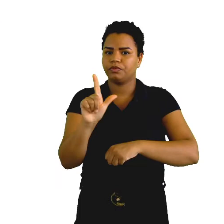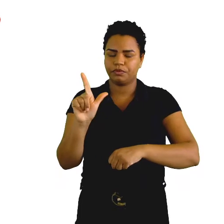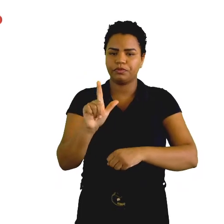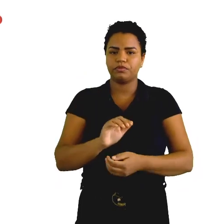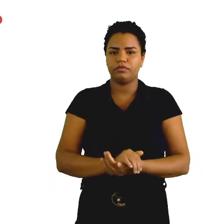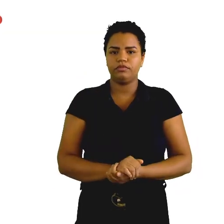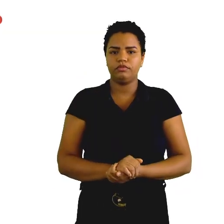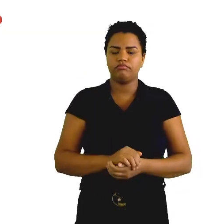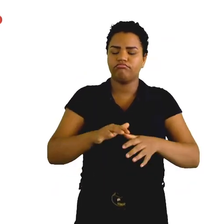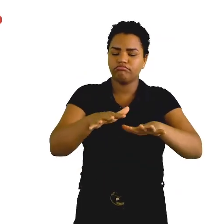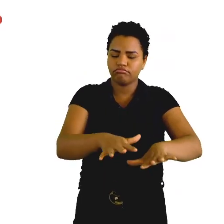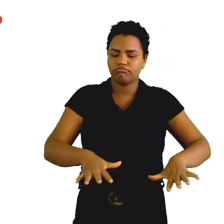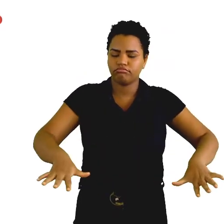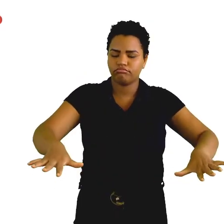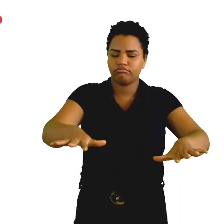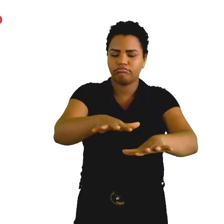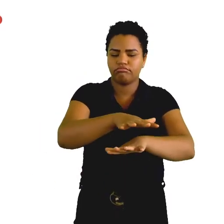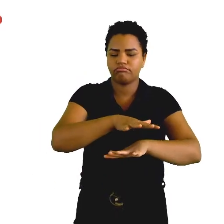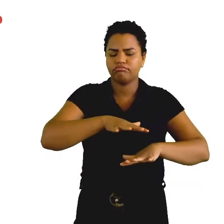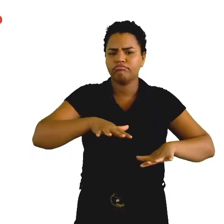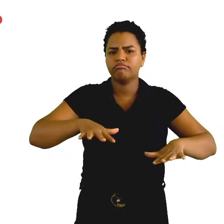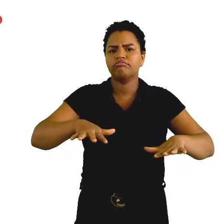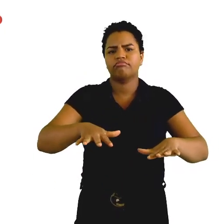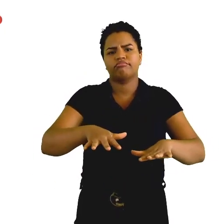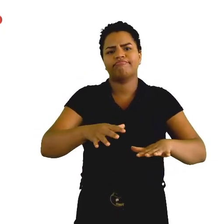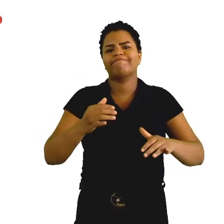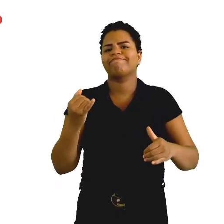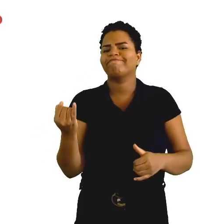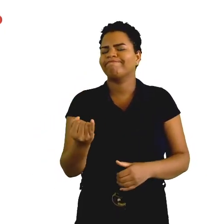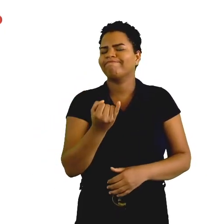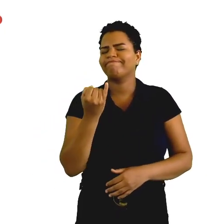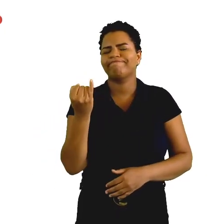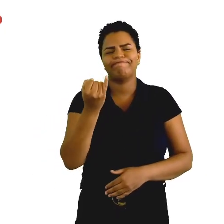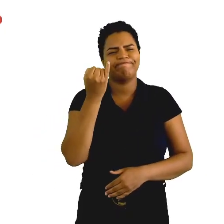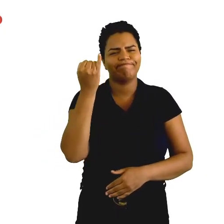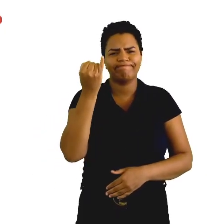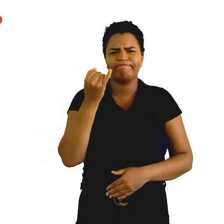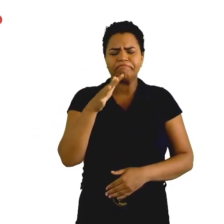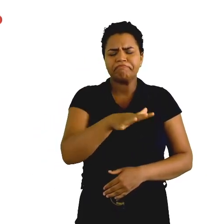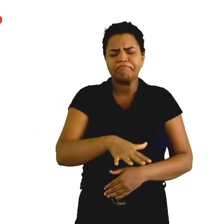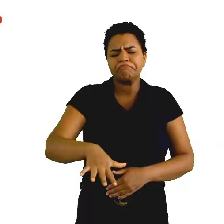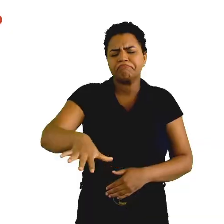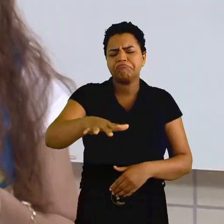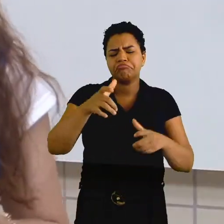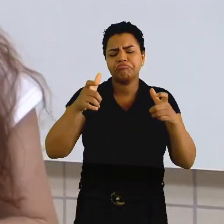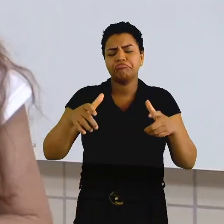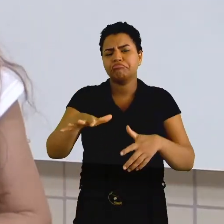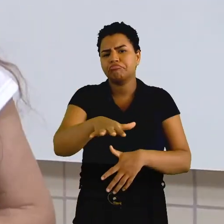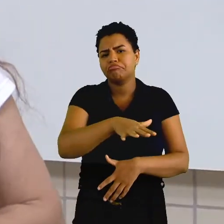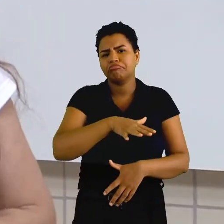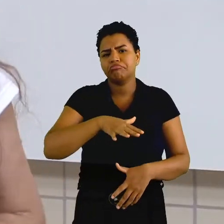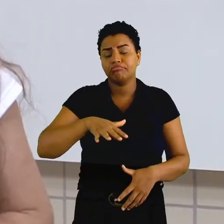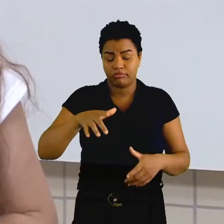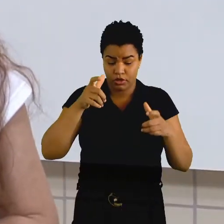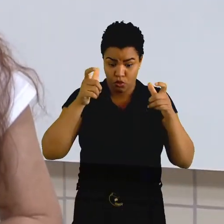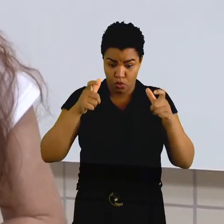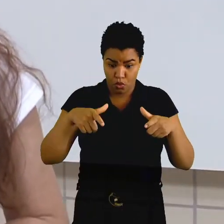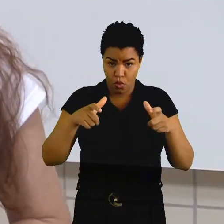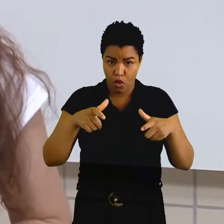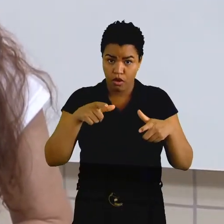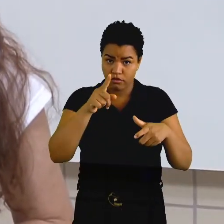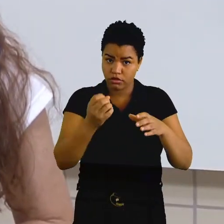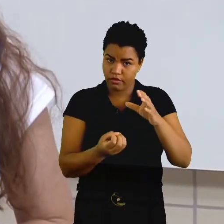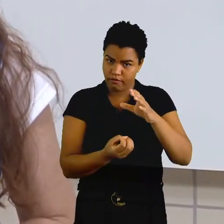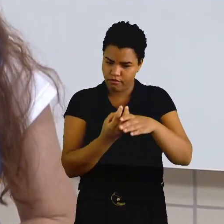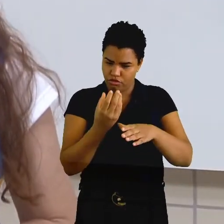ambiente. O ambiente, ele é muito importante. Professora, o que é esse ambiente? É o lugar onde você vai fazer a sua